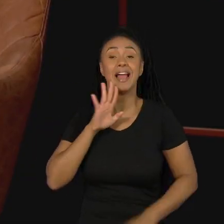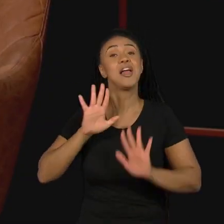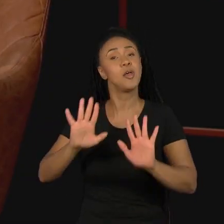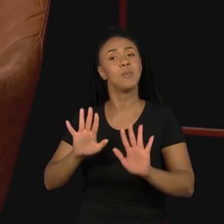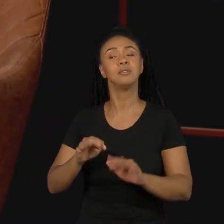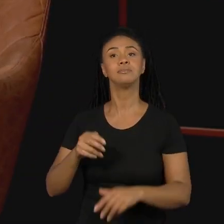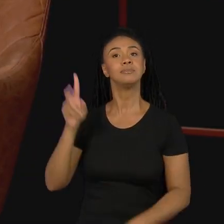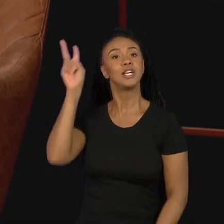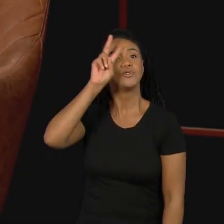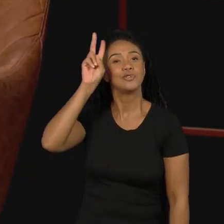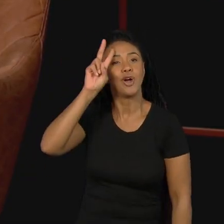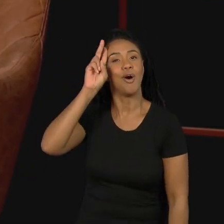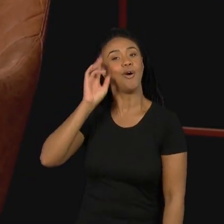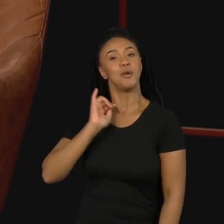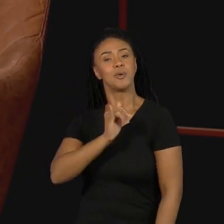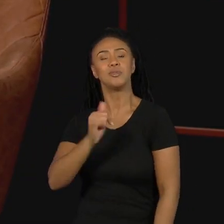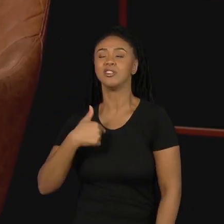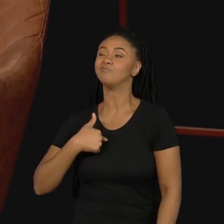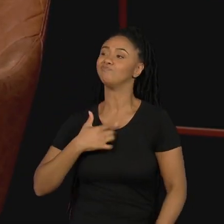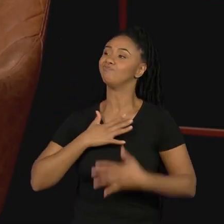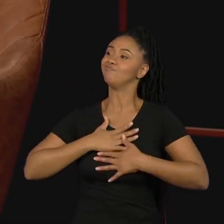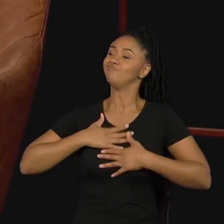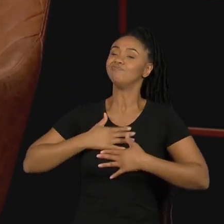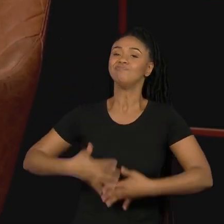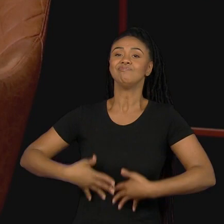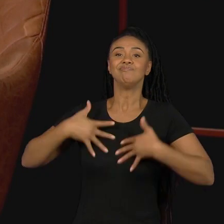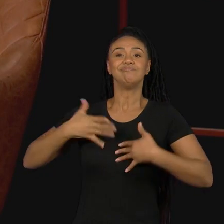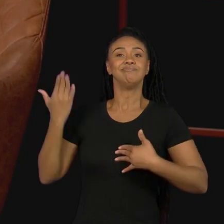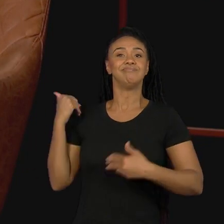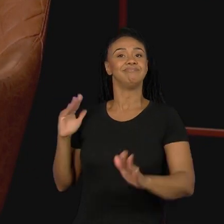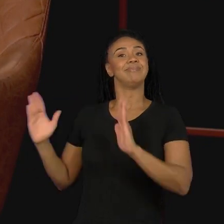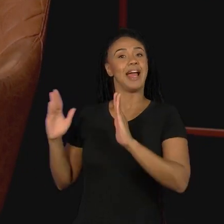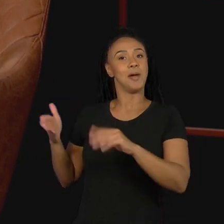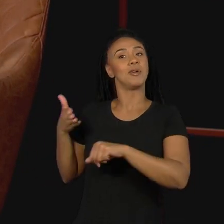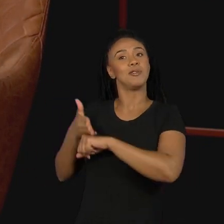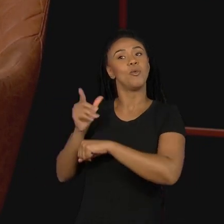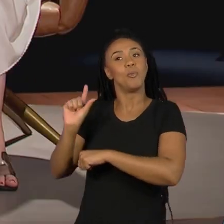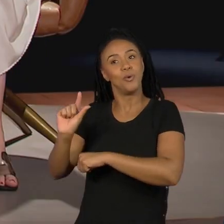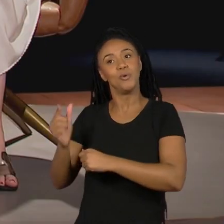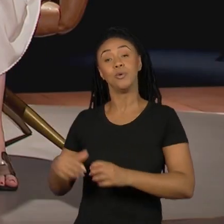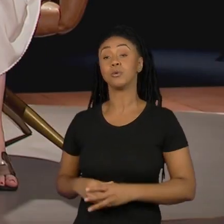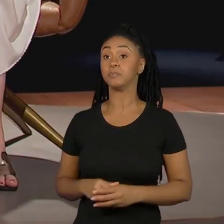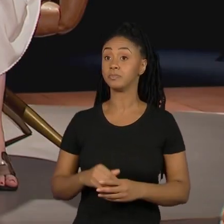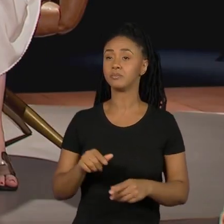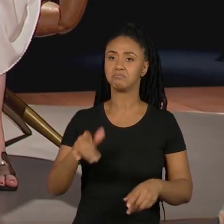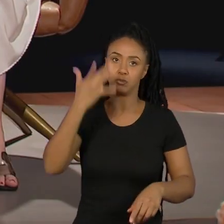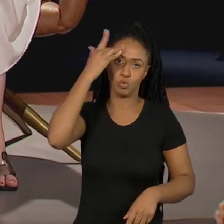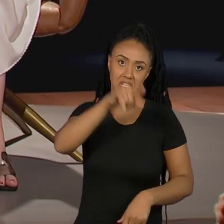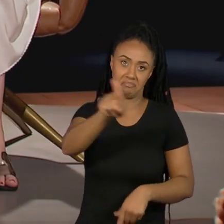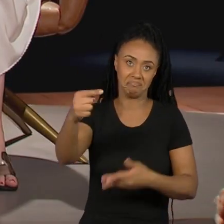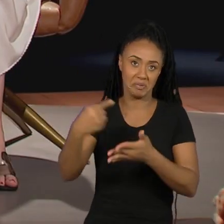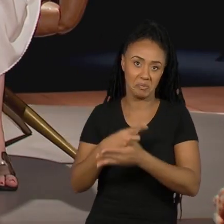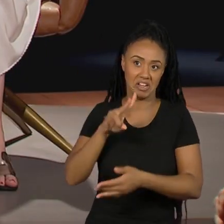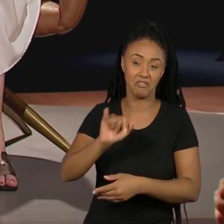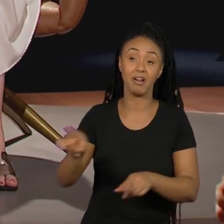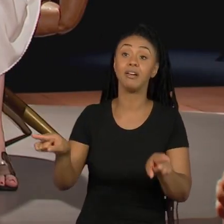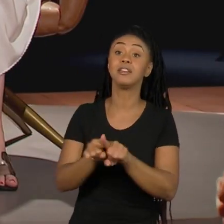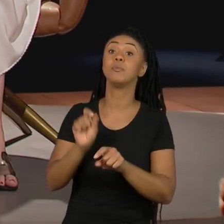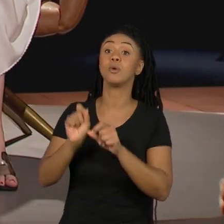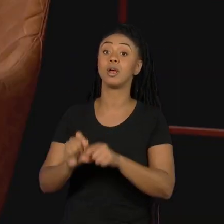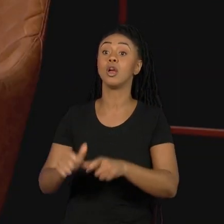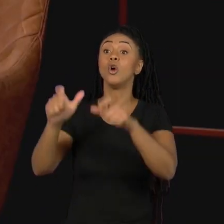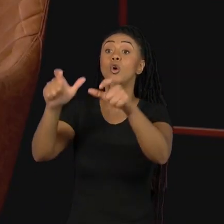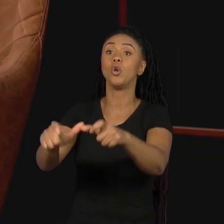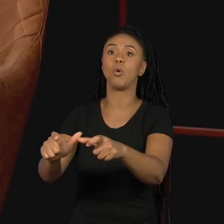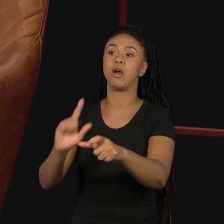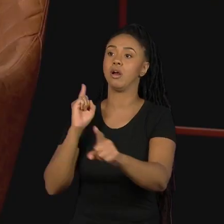interessantes. E eu sinto muito prazer, orgulho de ter participado de um pouco dessas. Outra, não sei se vocês vão perguntar sobre o ponto de encontro. O ponto